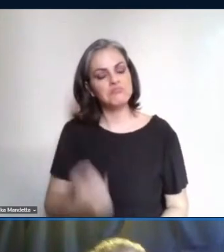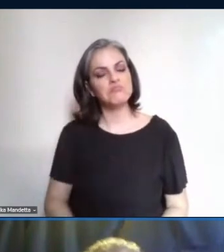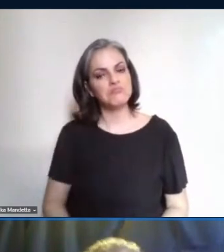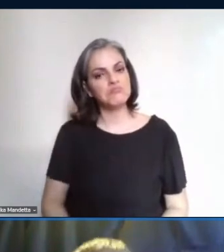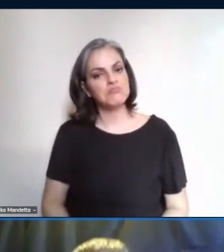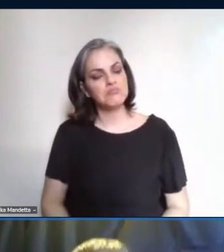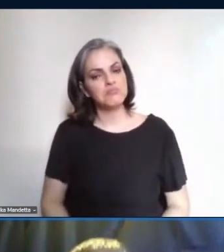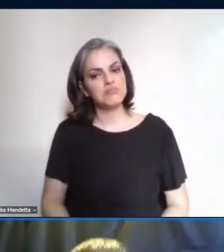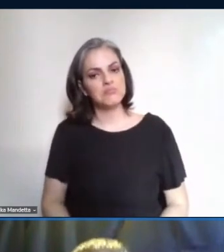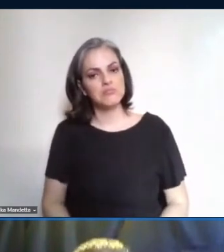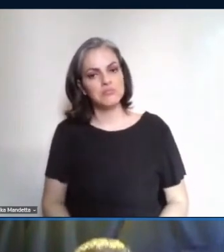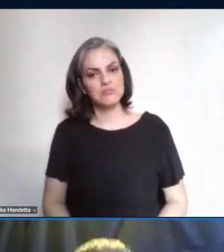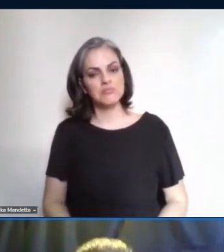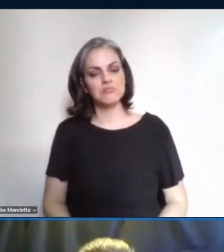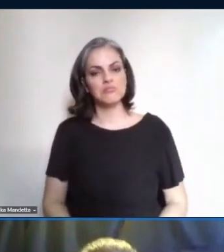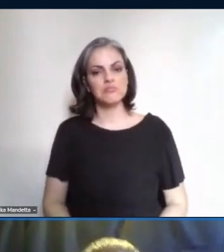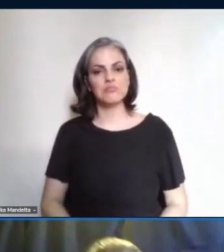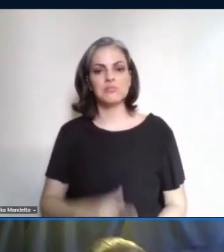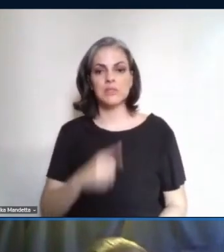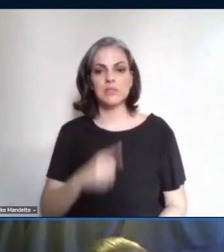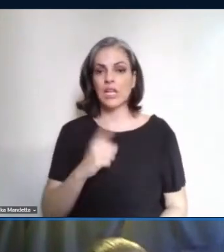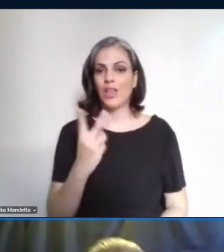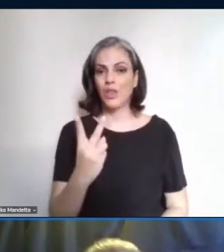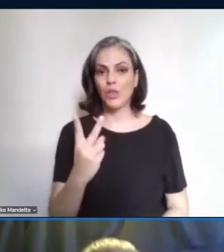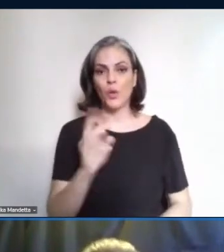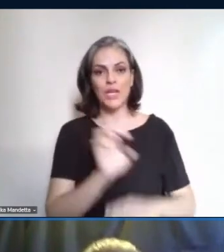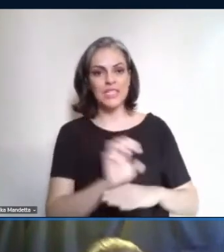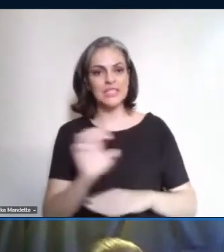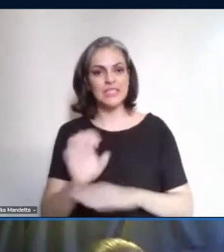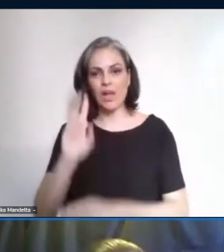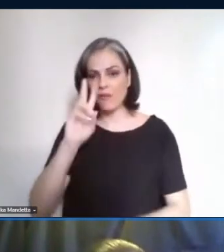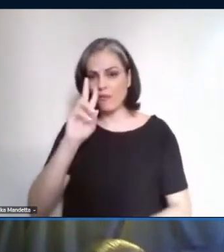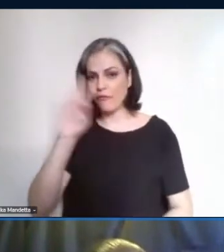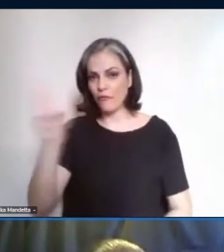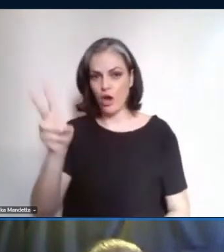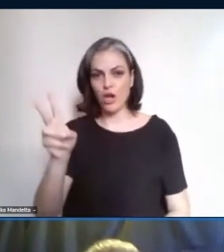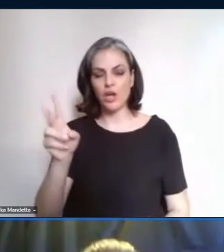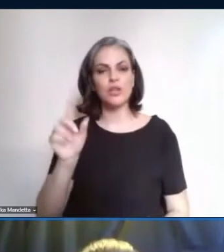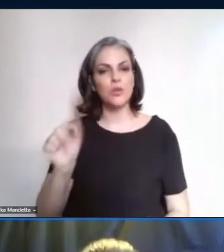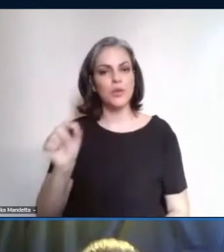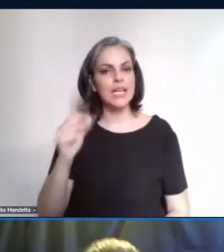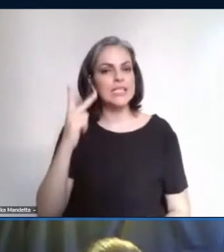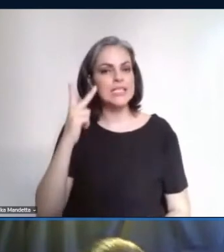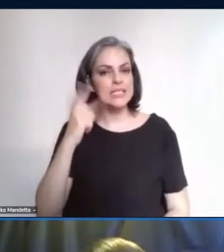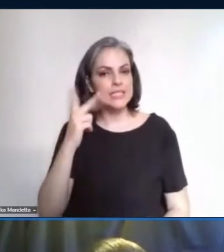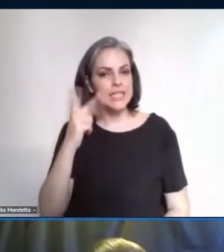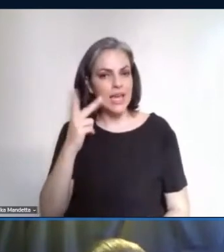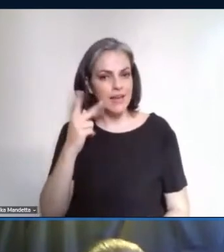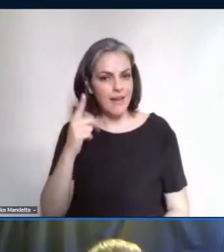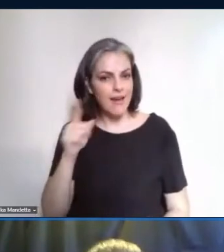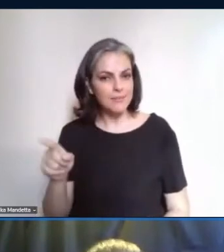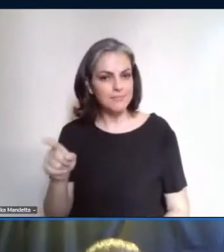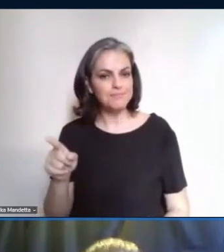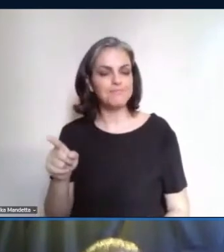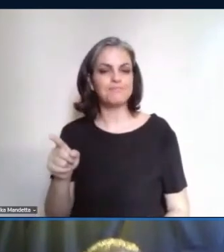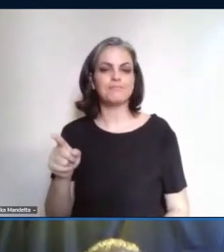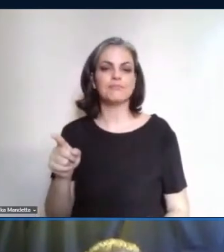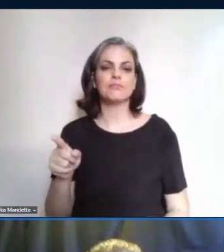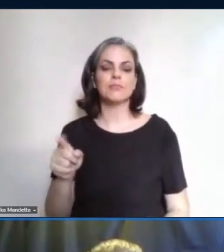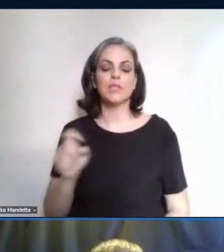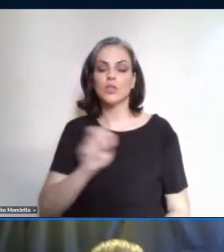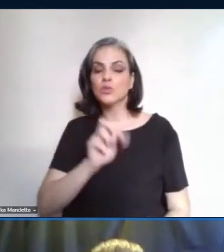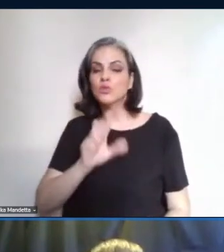que tenha dois estados fortes nisso, que é o Ceará e tem também o Sul,